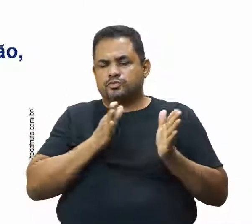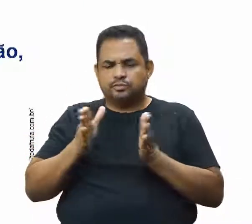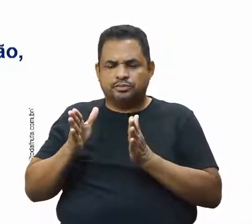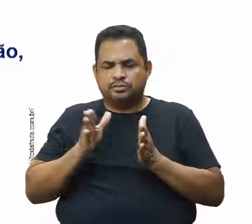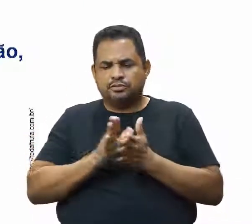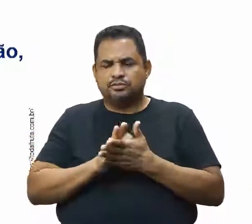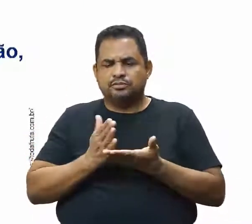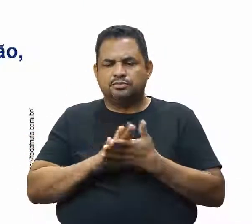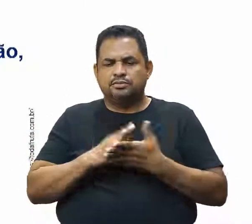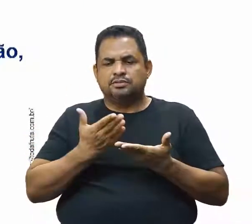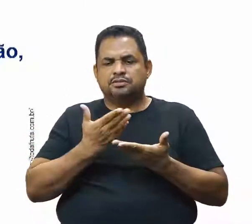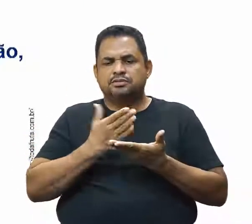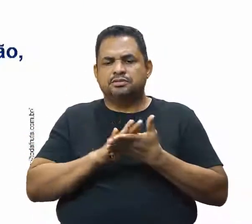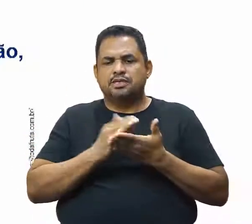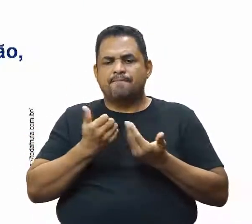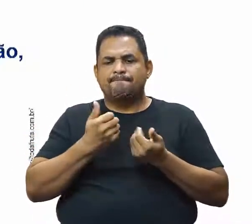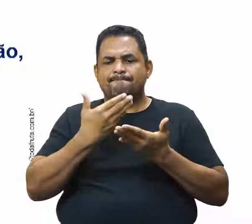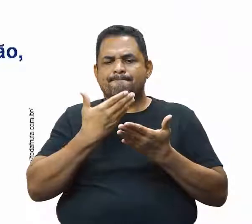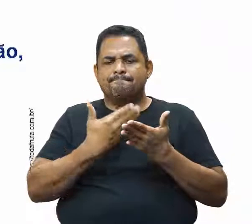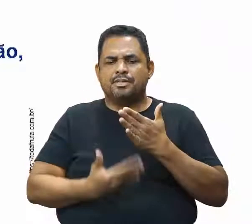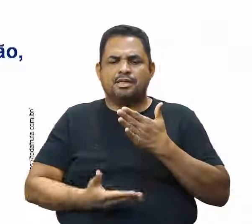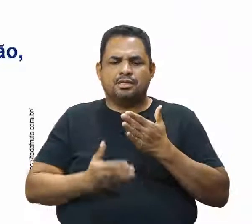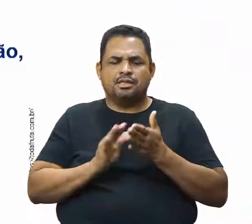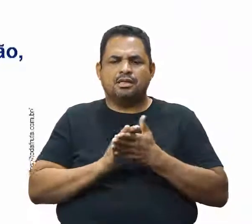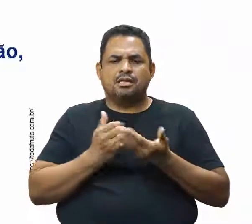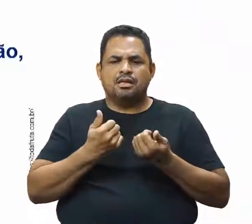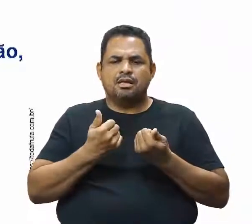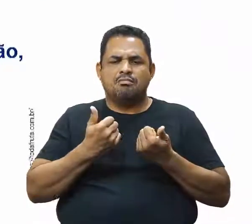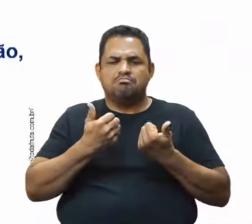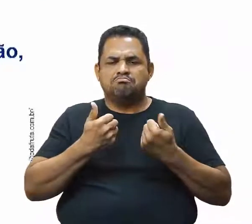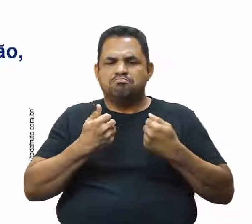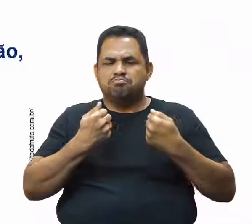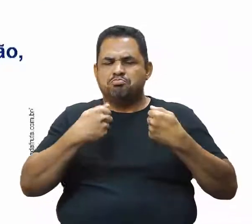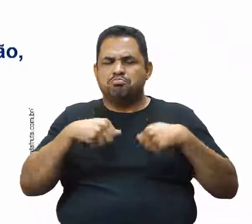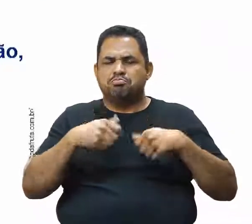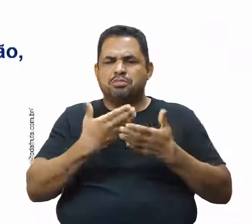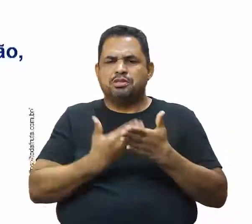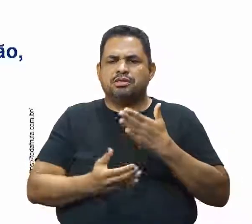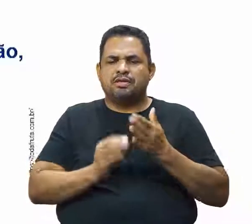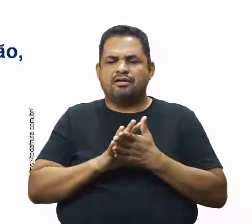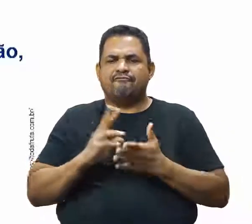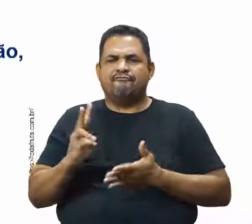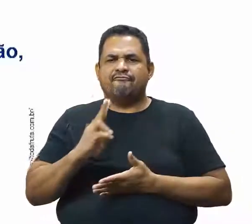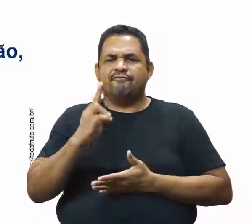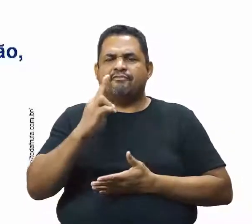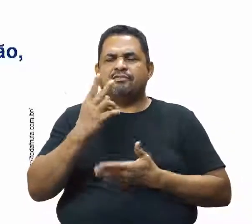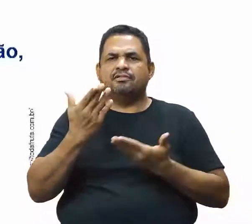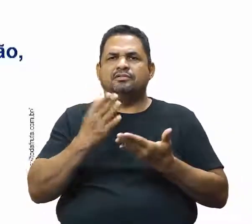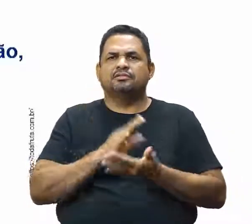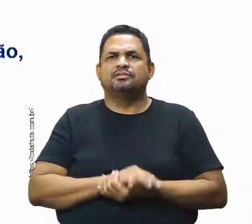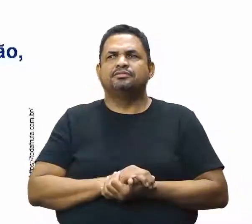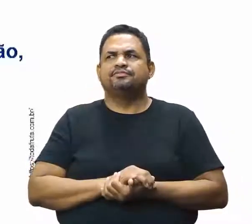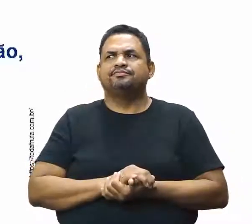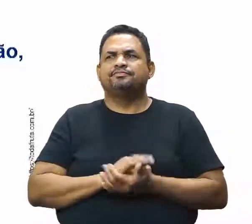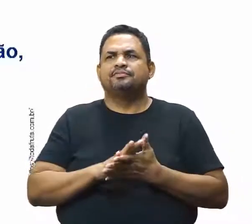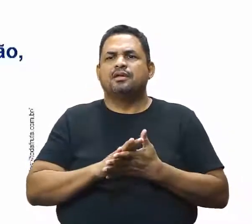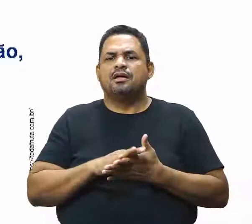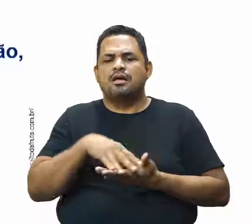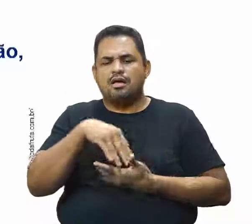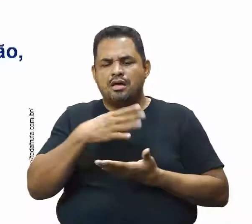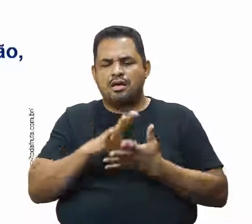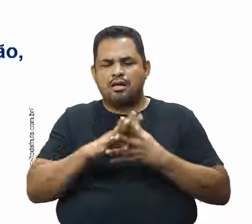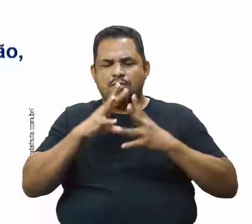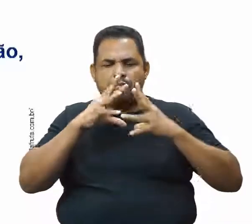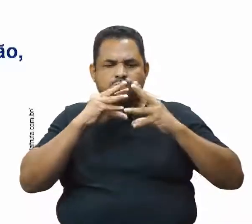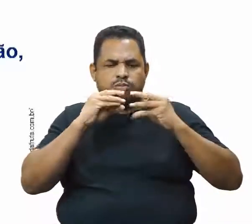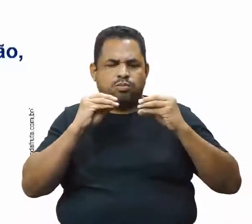ficar perecível, começar a ter manchas, e o processo de amadurecimento, como acontece com a banana,